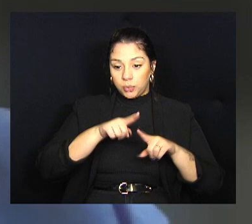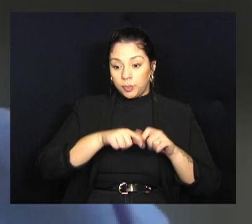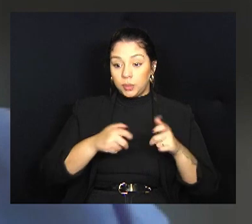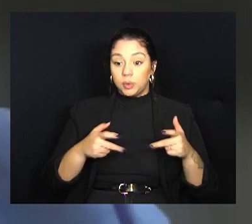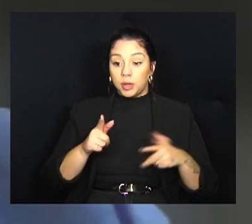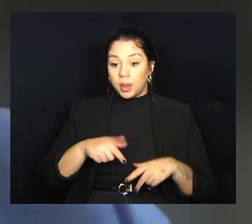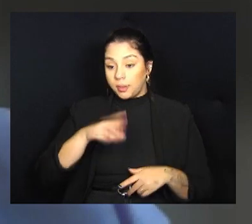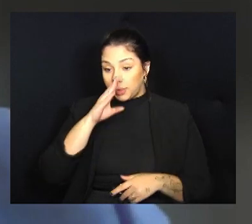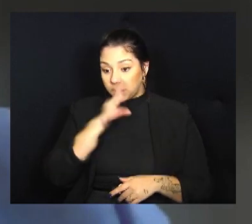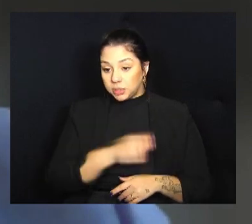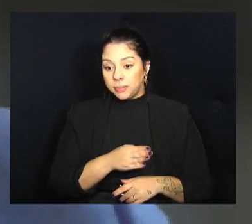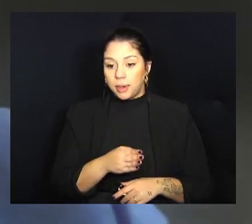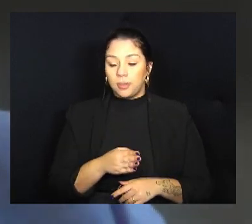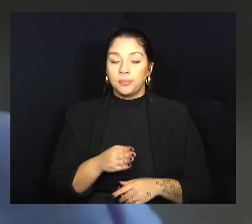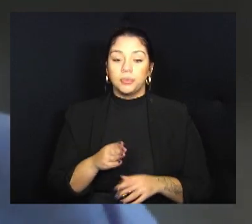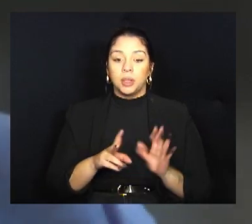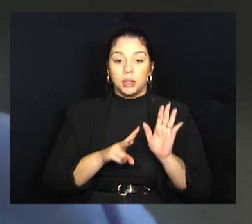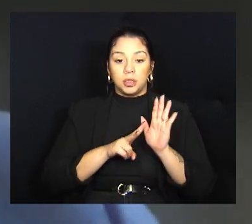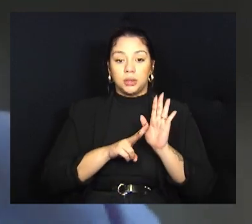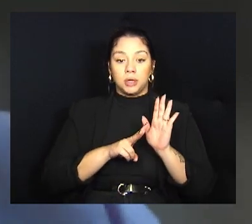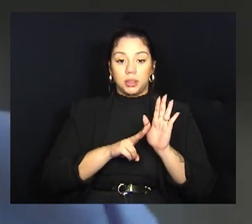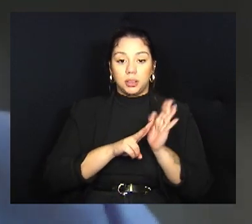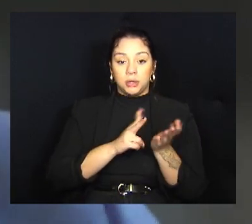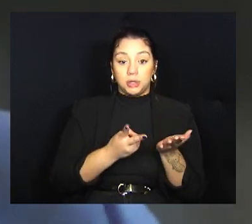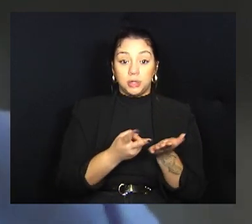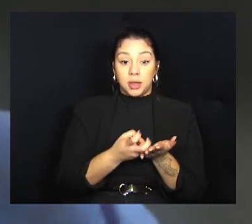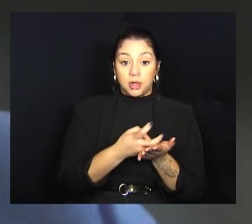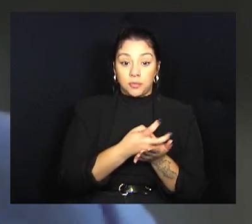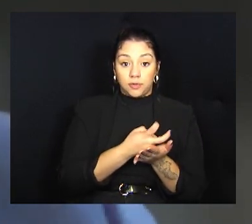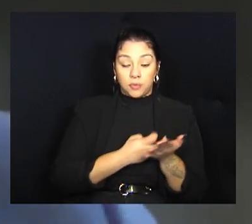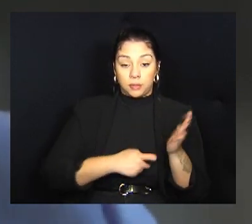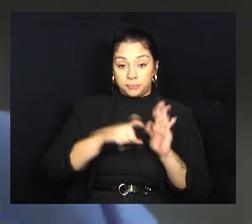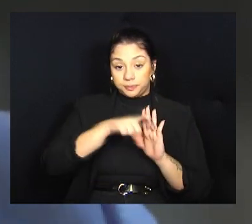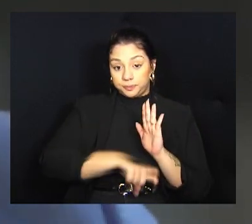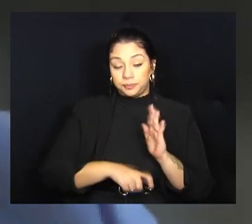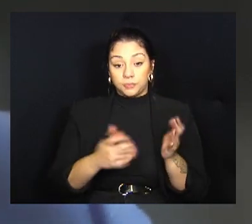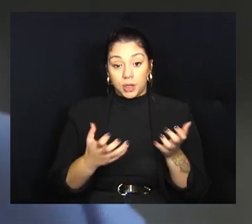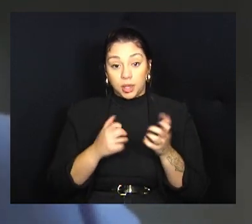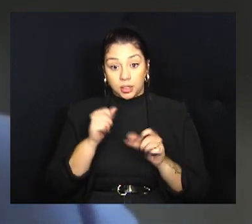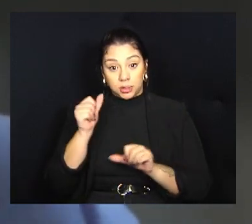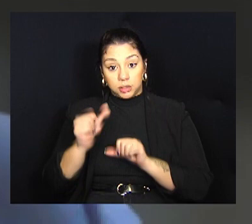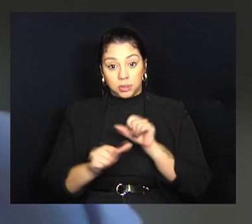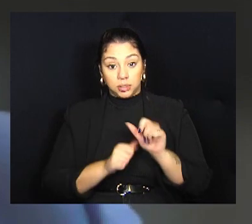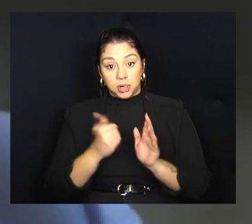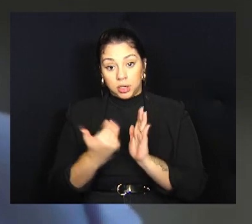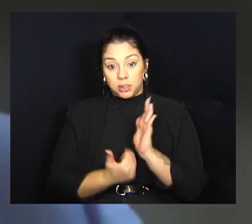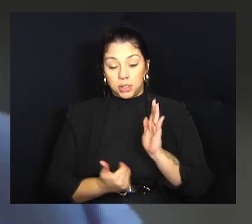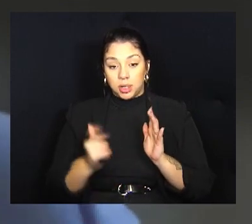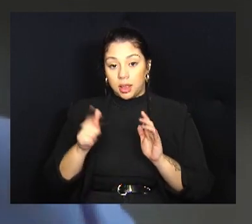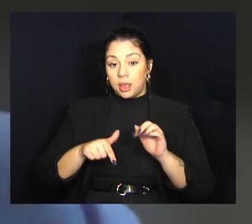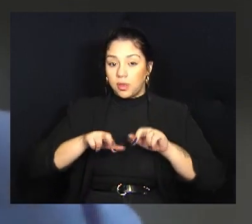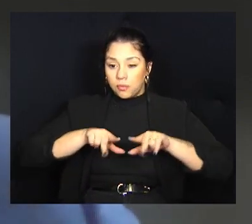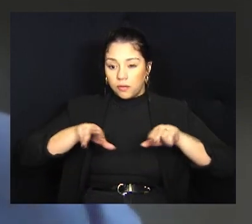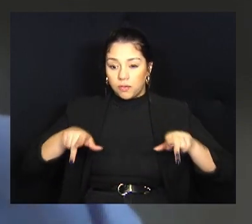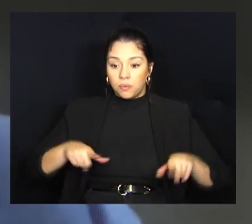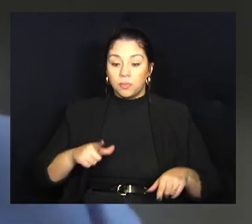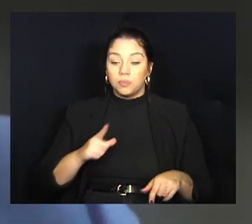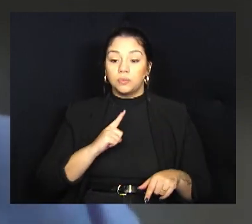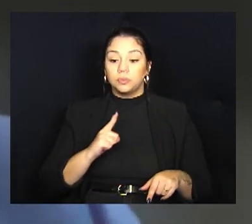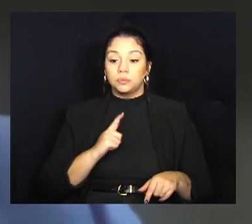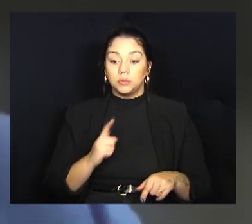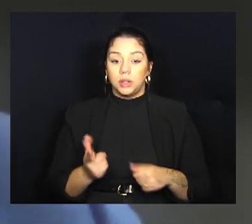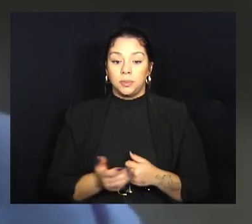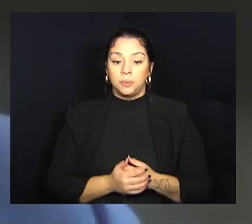reforma tributária. A reforma tributária busca tirar essas exceções. São essas diversas exceções,